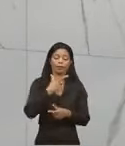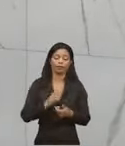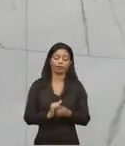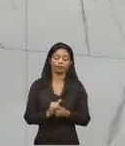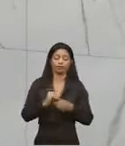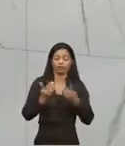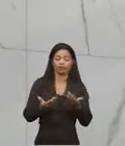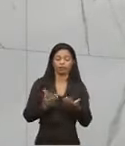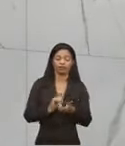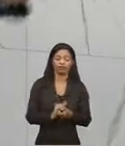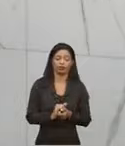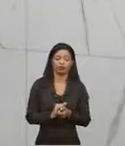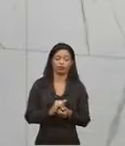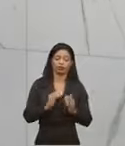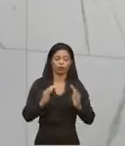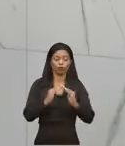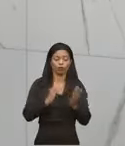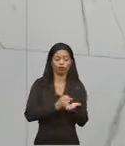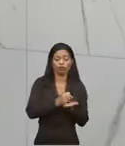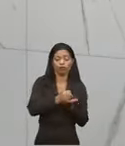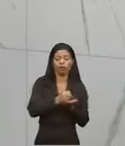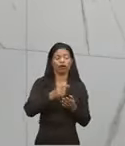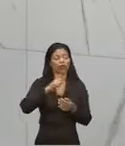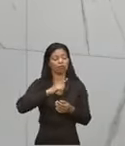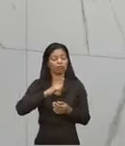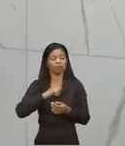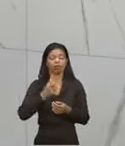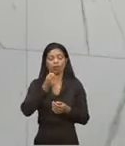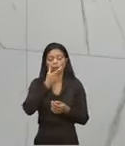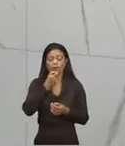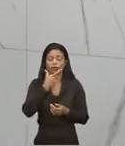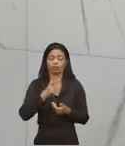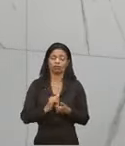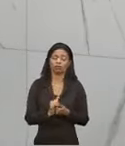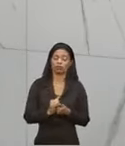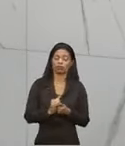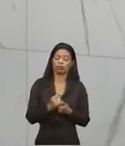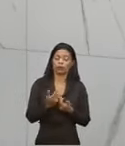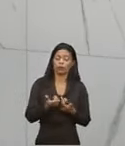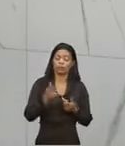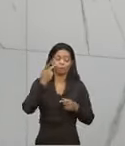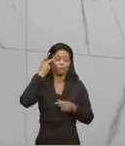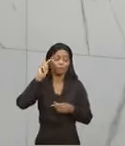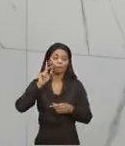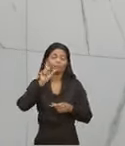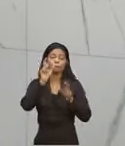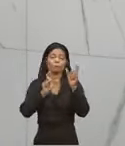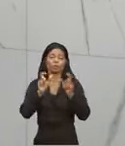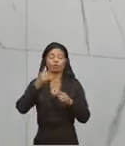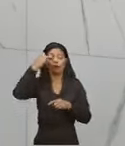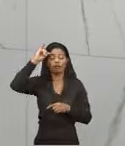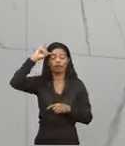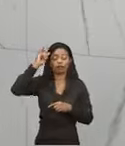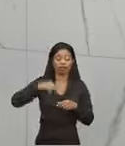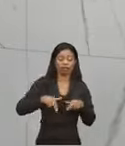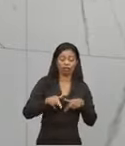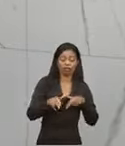às vezes na farmácia da Glebaé tem o medicamento. Então, para que a pessoa evite estar andando por toda a cidade,